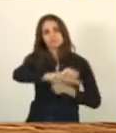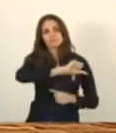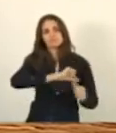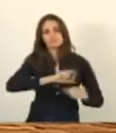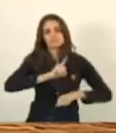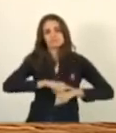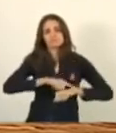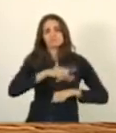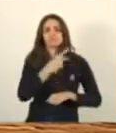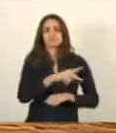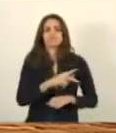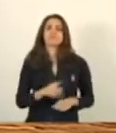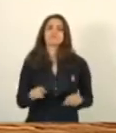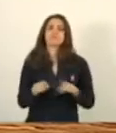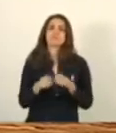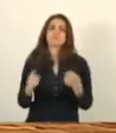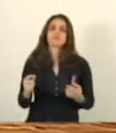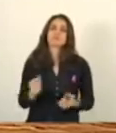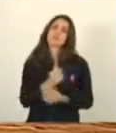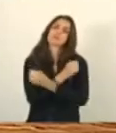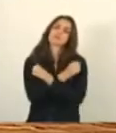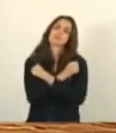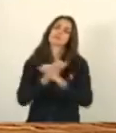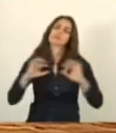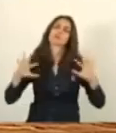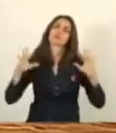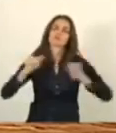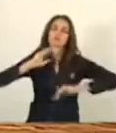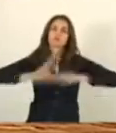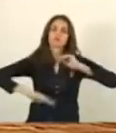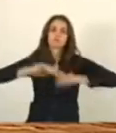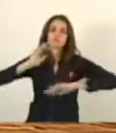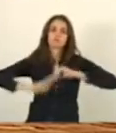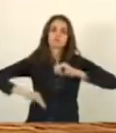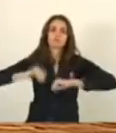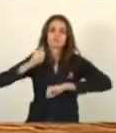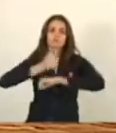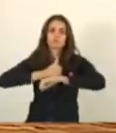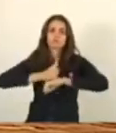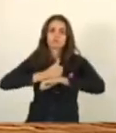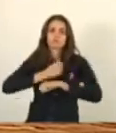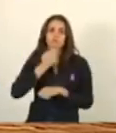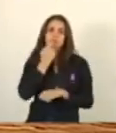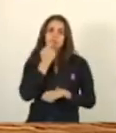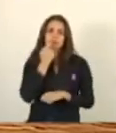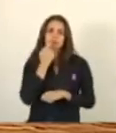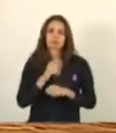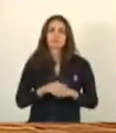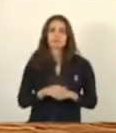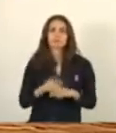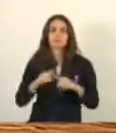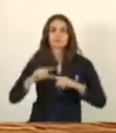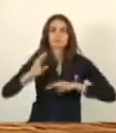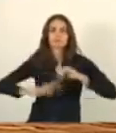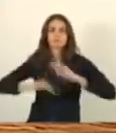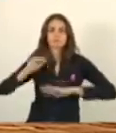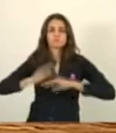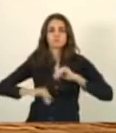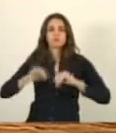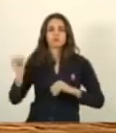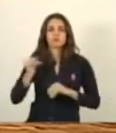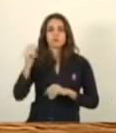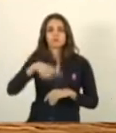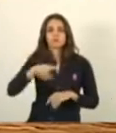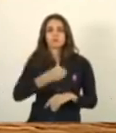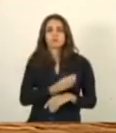dela. Quero abraçar hoje todos os dentistas. Hoje é dia do dentista, profissional importante na vida de